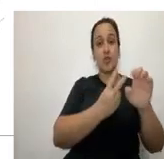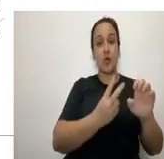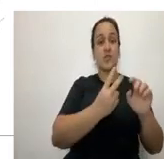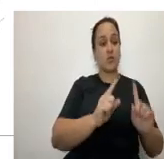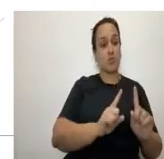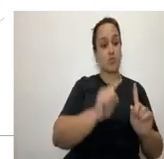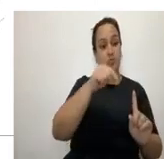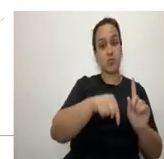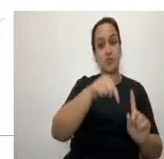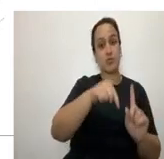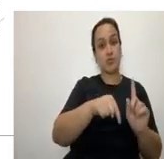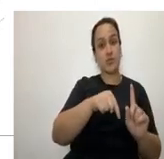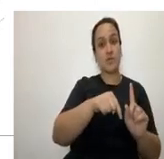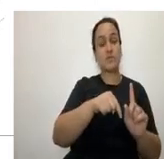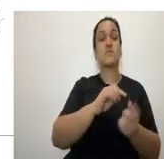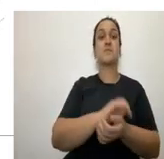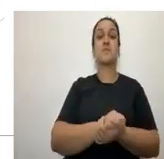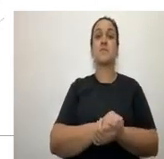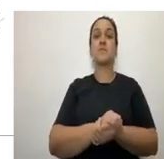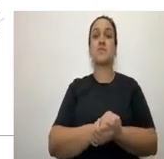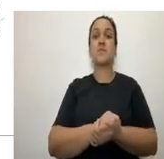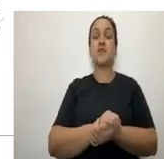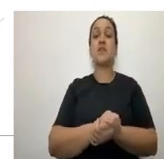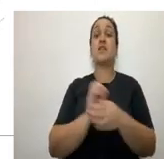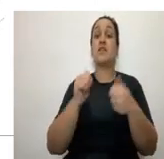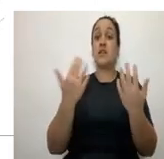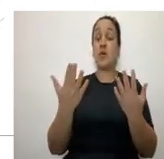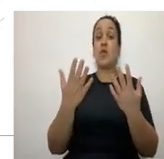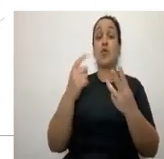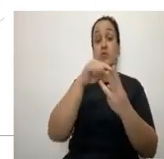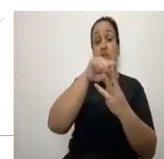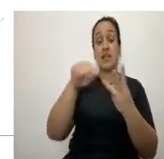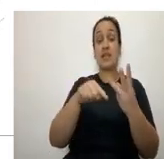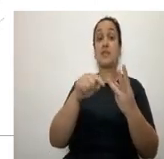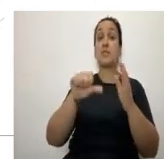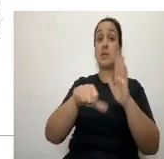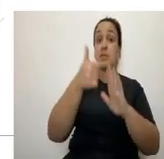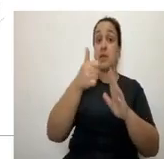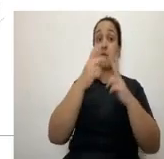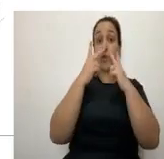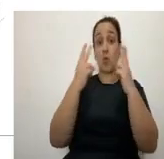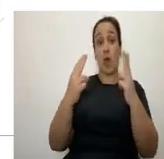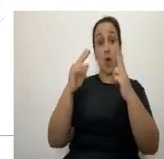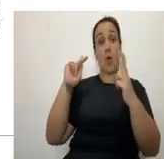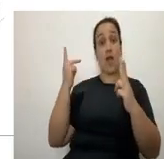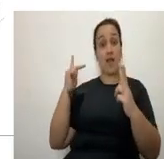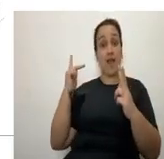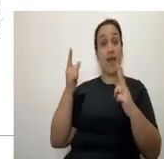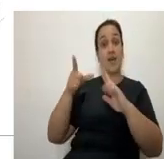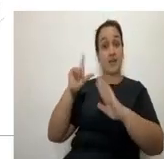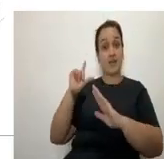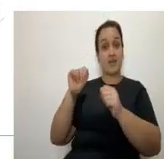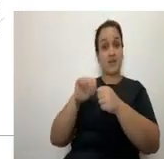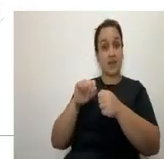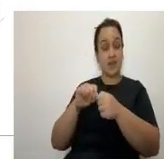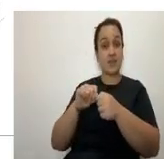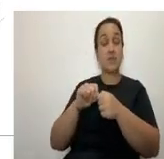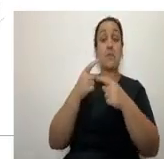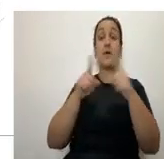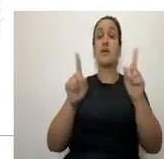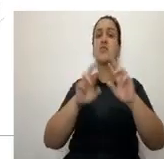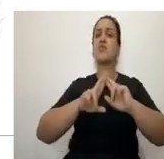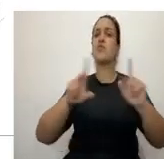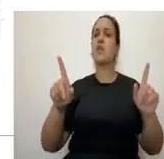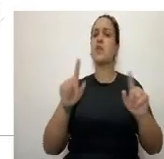o primeiro é mais meio, o segundo é menos meio. Então, tá aqui, ó. O conjunto dos três primeiros é igual ao